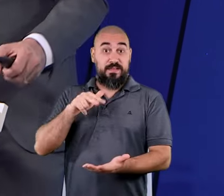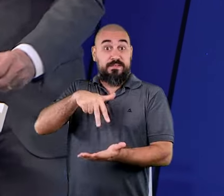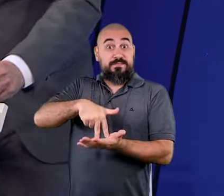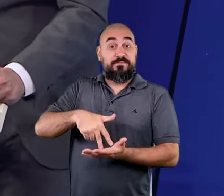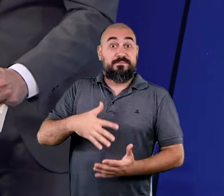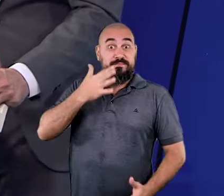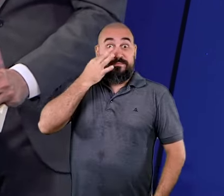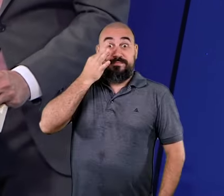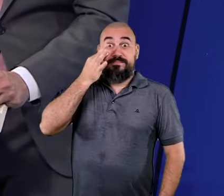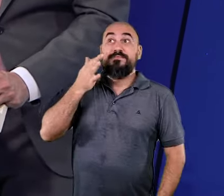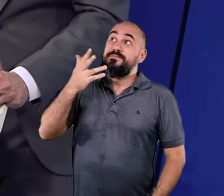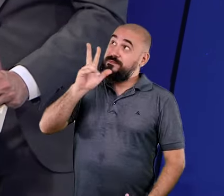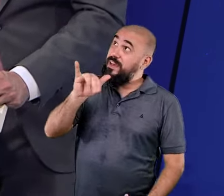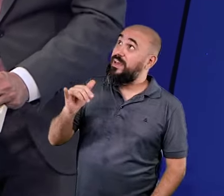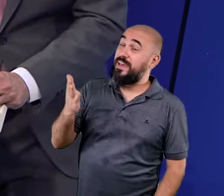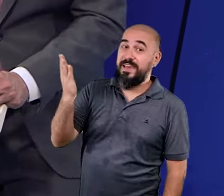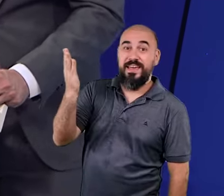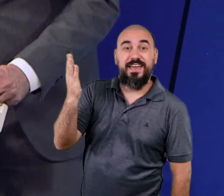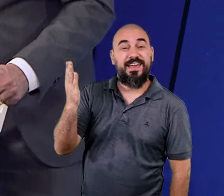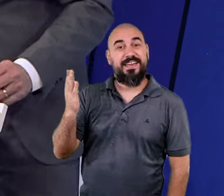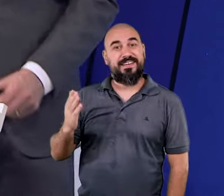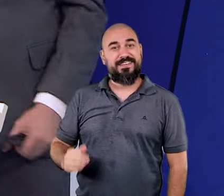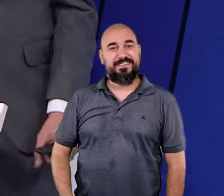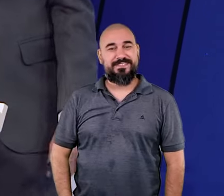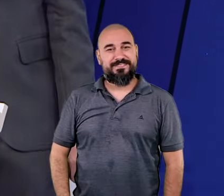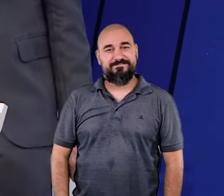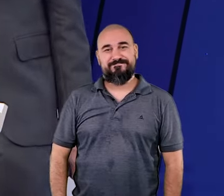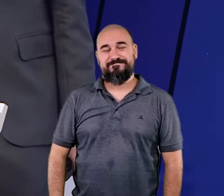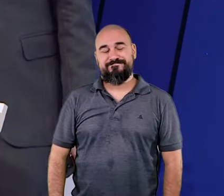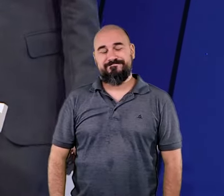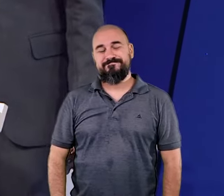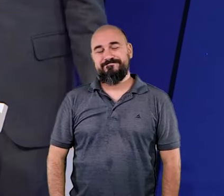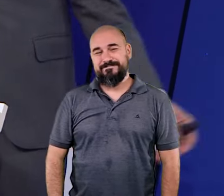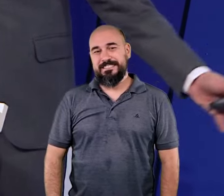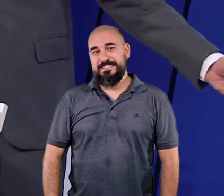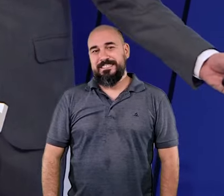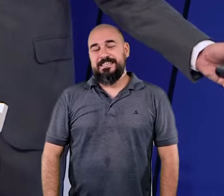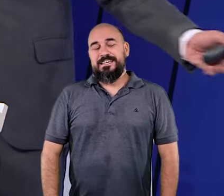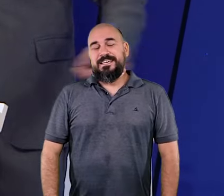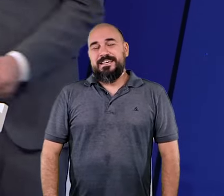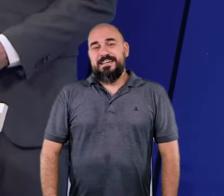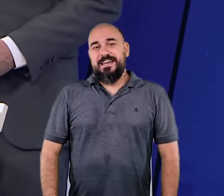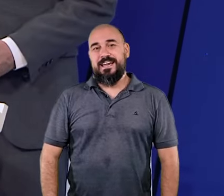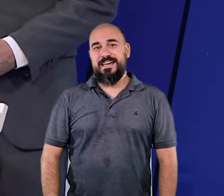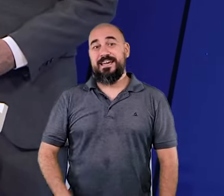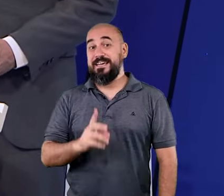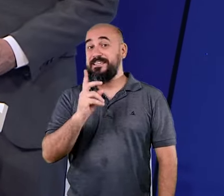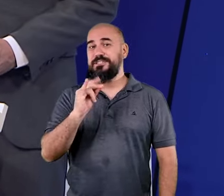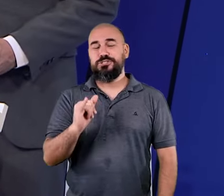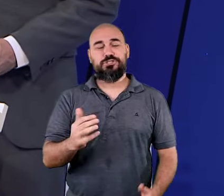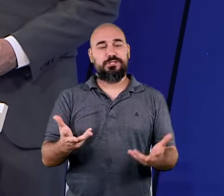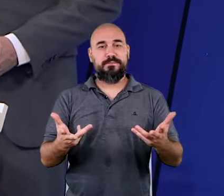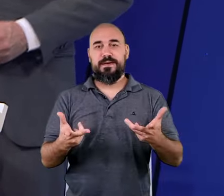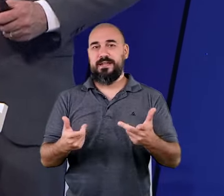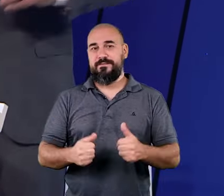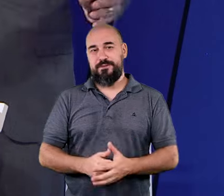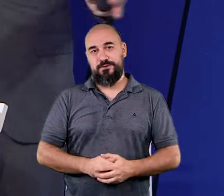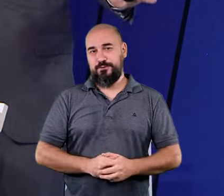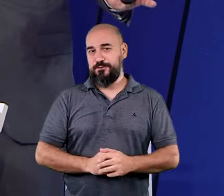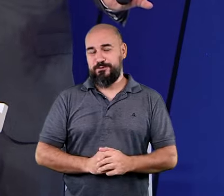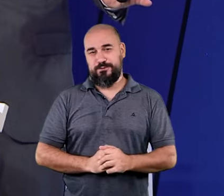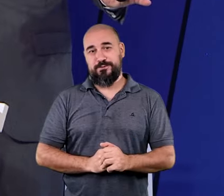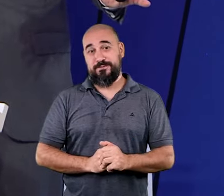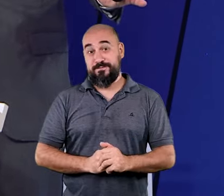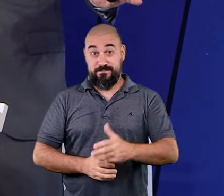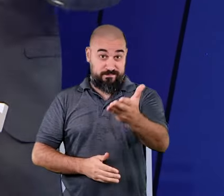contemplar Jesus voltando nas nuvens dos céus. Ah, que dia maravilhoso! Você não pode